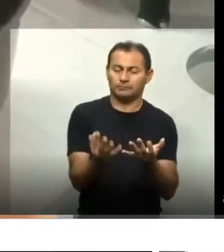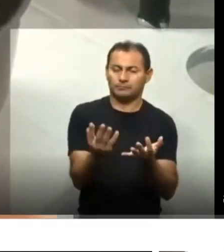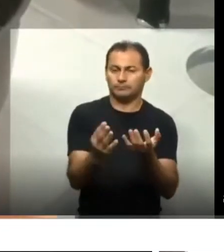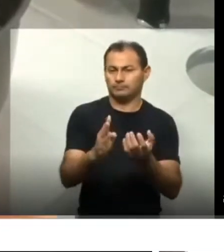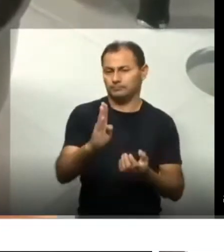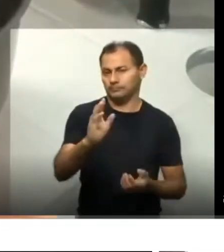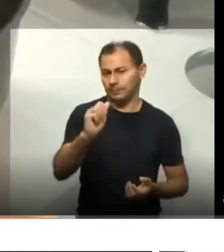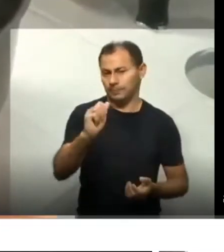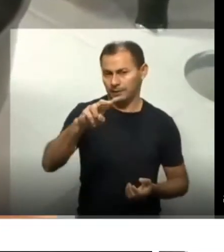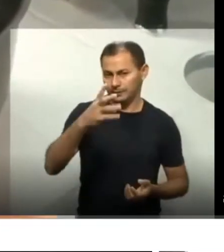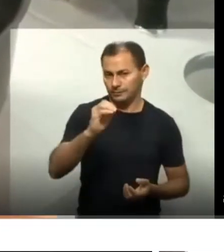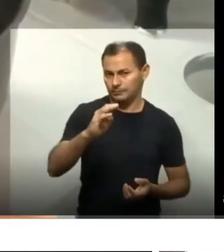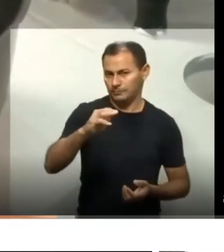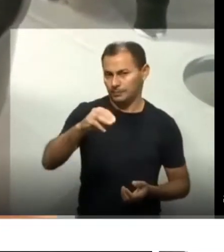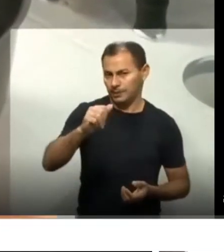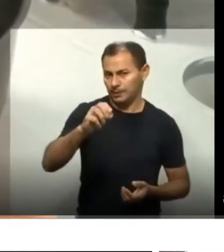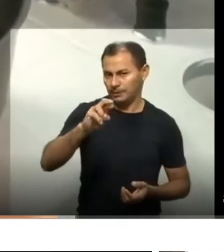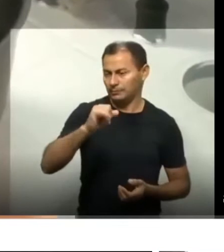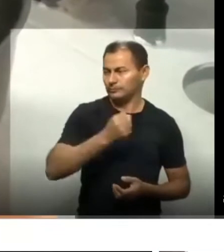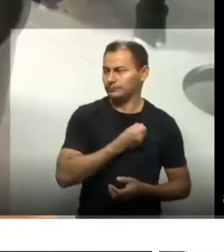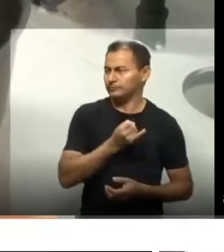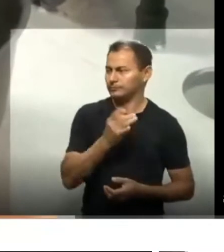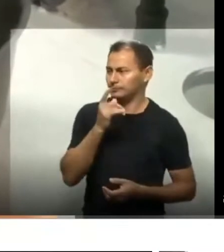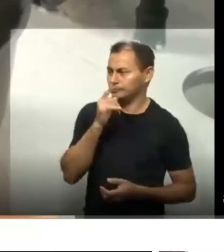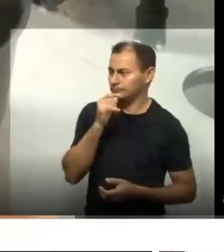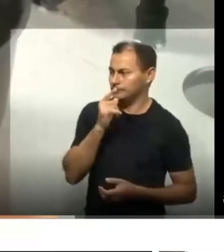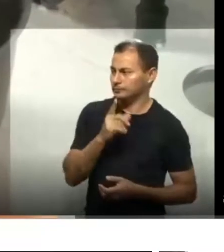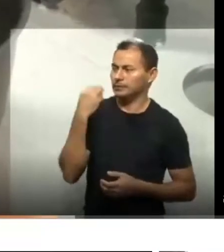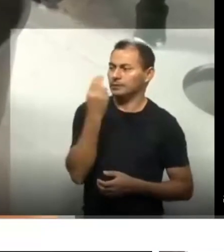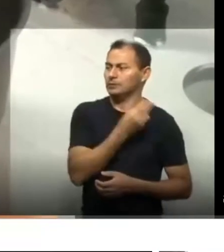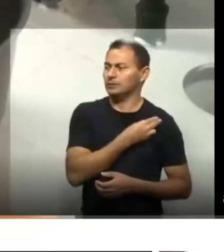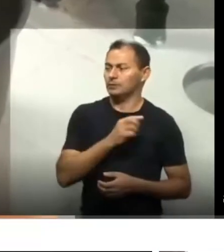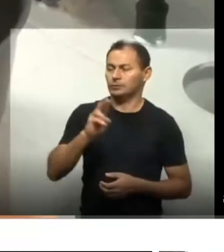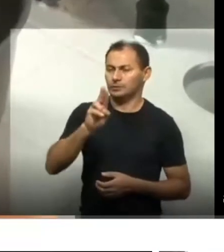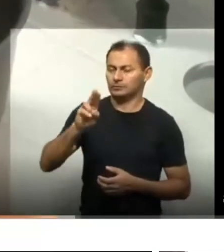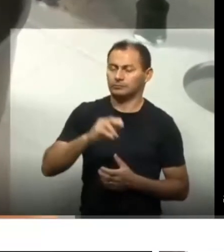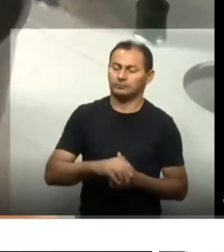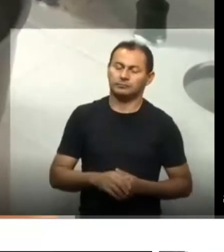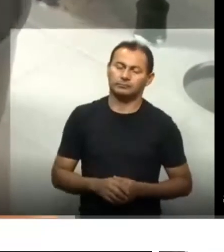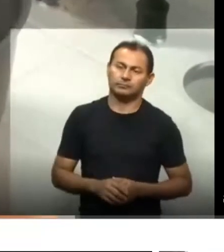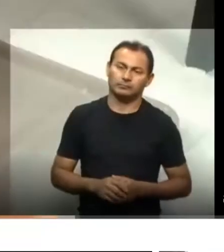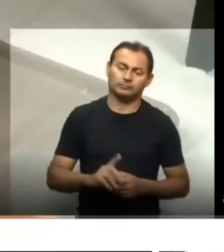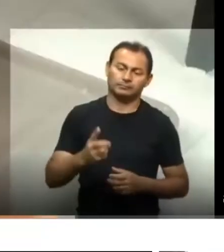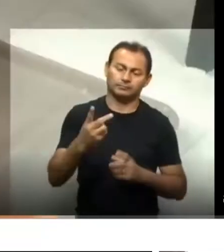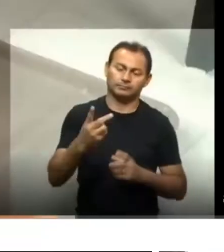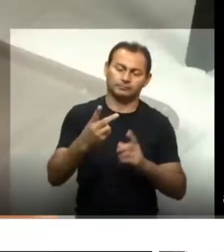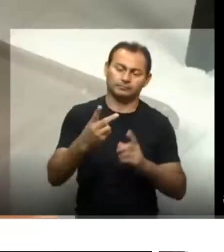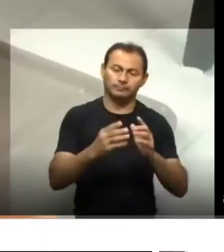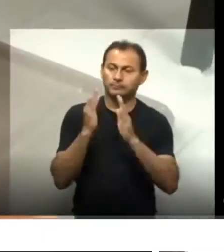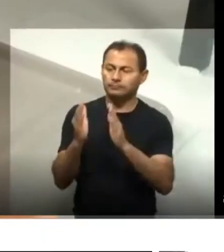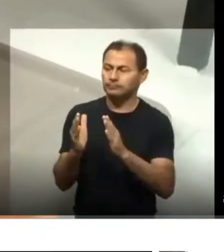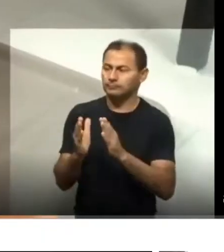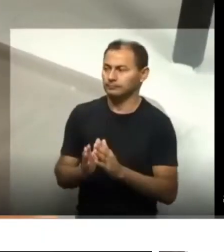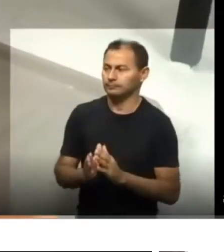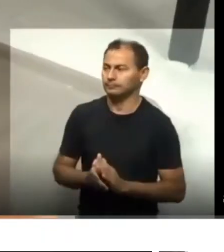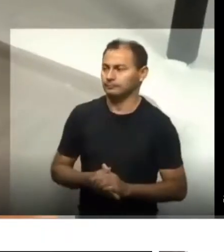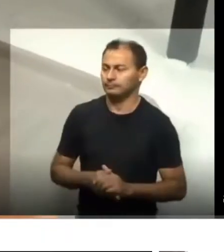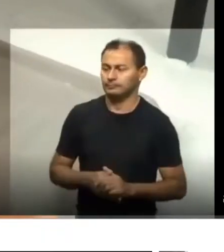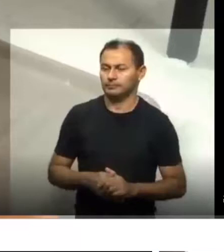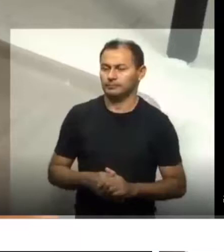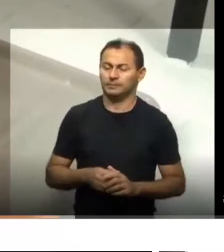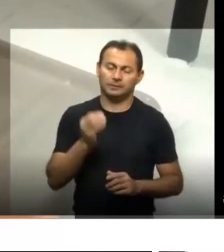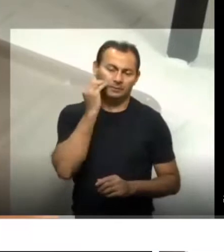pode aquecer junto, que a gente vai precisar também para a próxima etapa, que é colocar essa